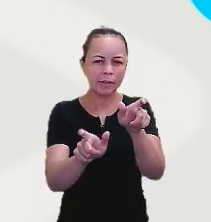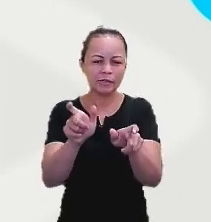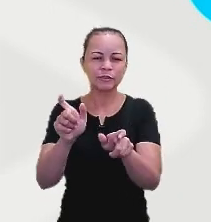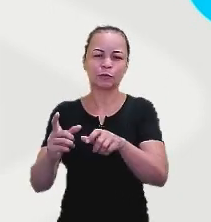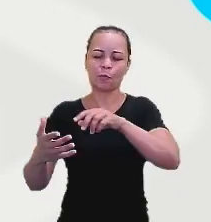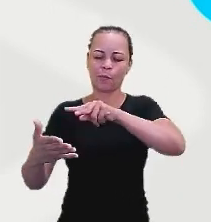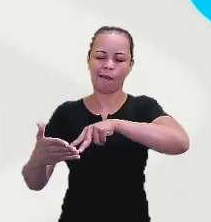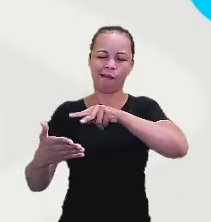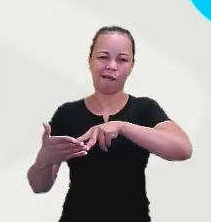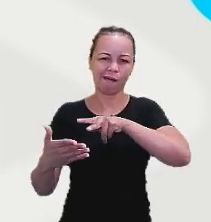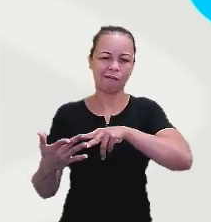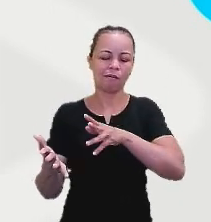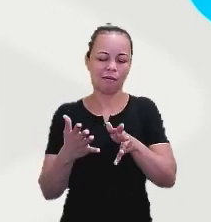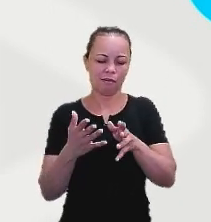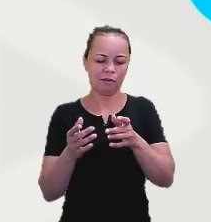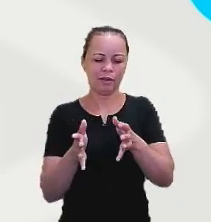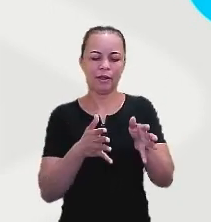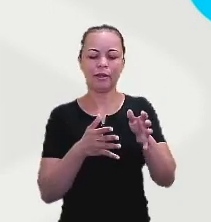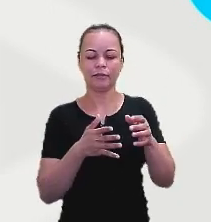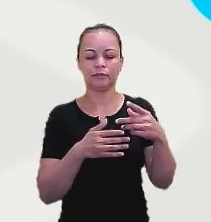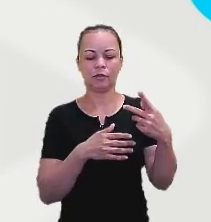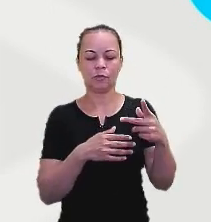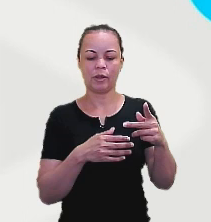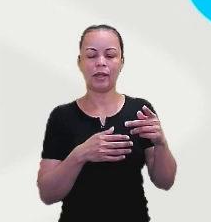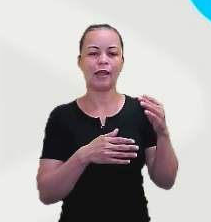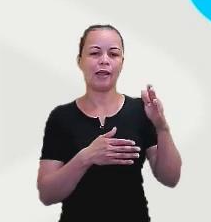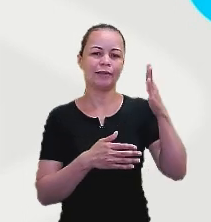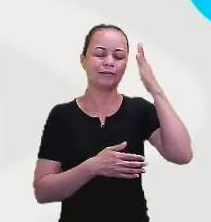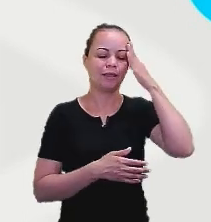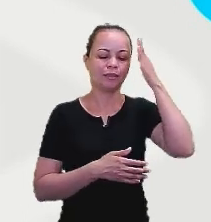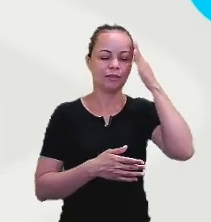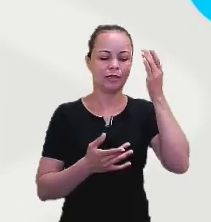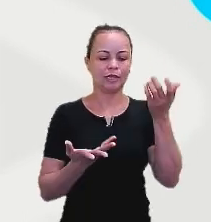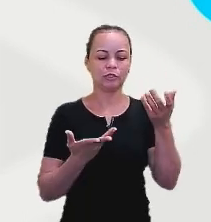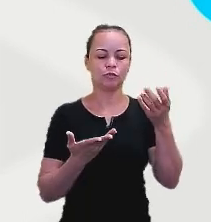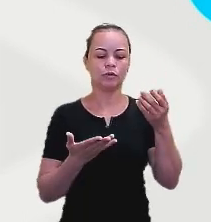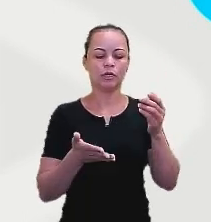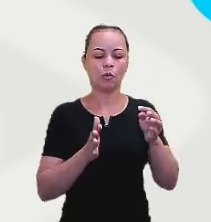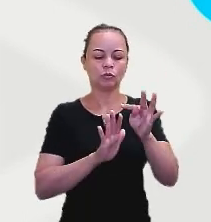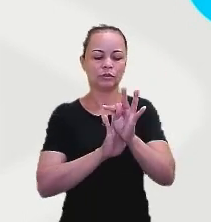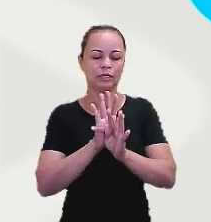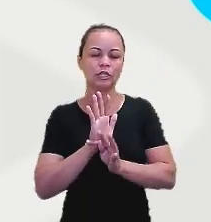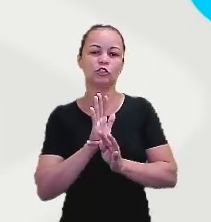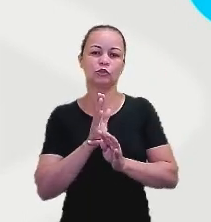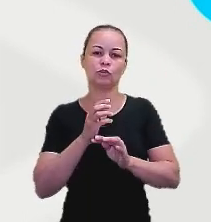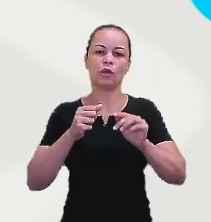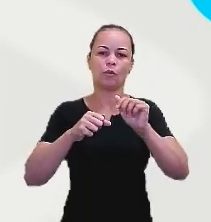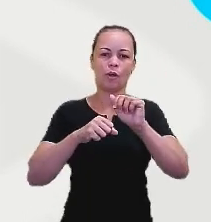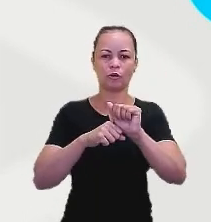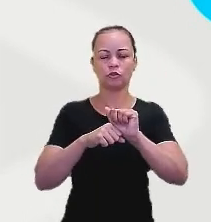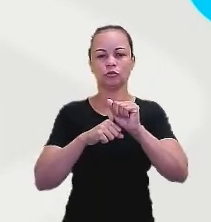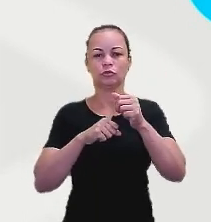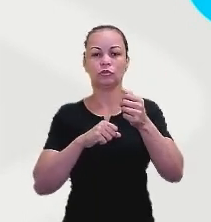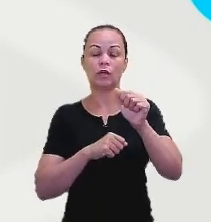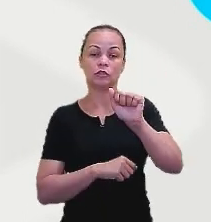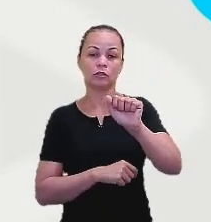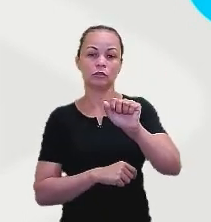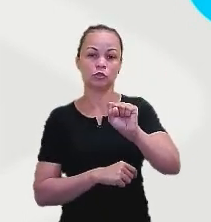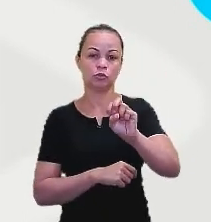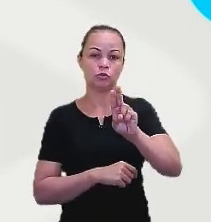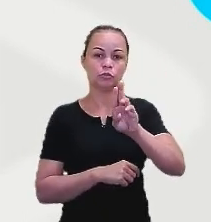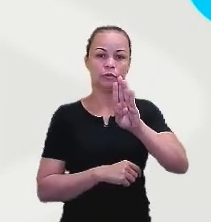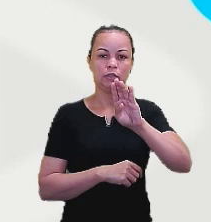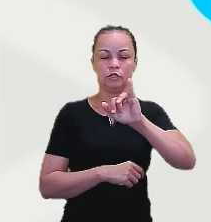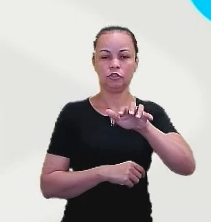experiências. Por isso, a interpretação de texto é algo subjetivo. Então, eu vou lá, leio o texto todinho, para